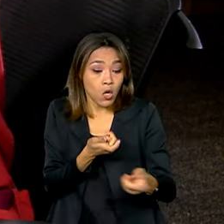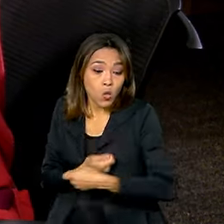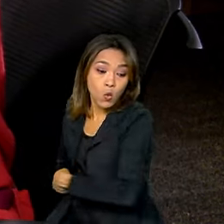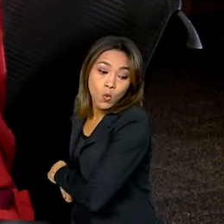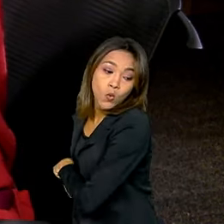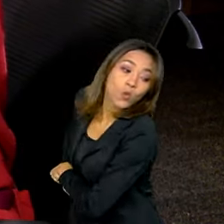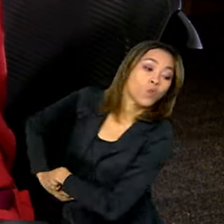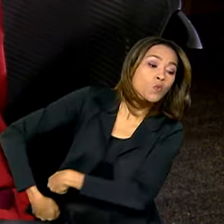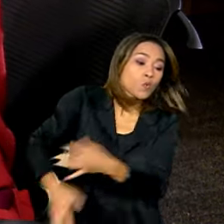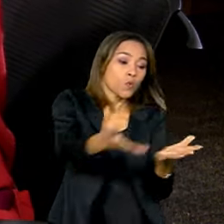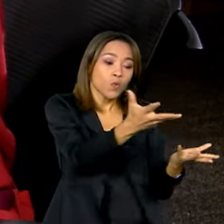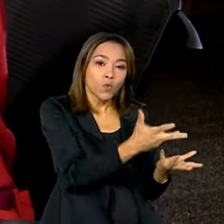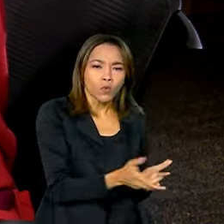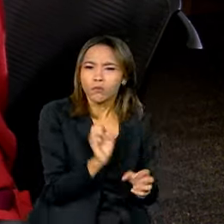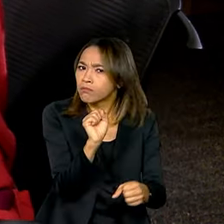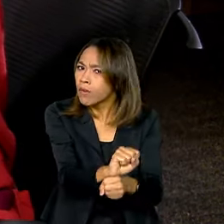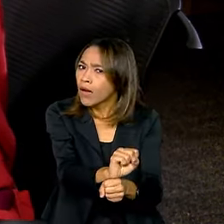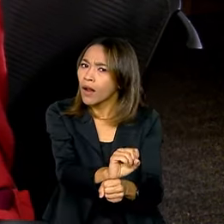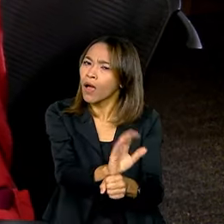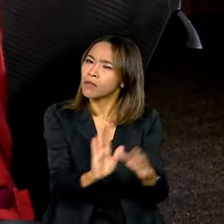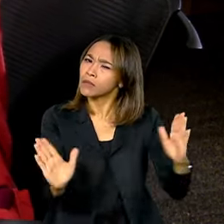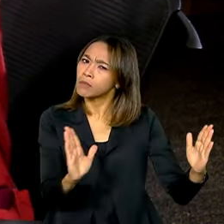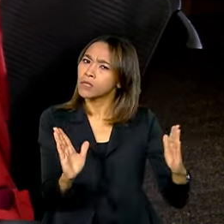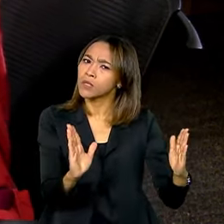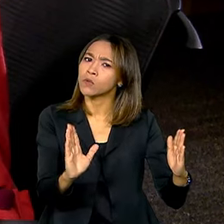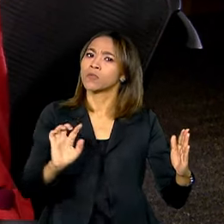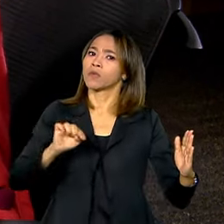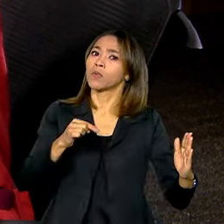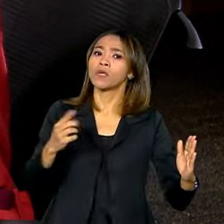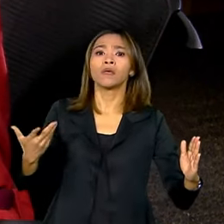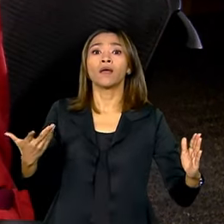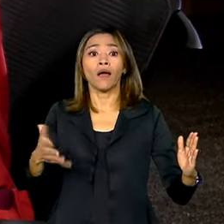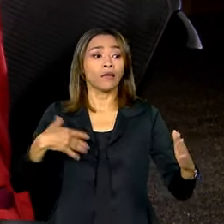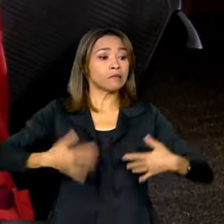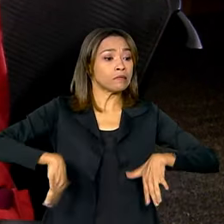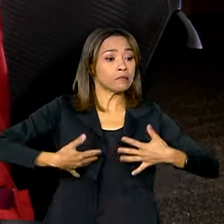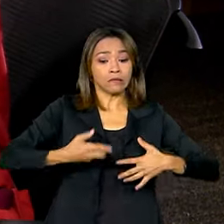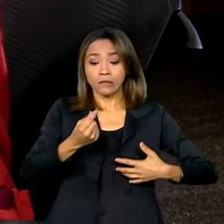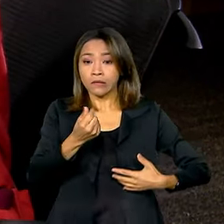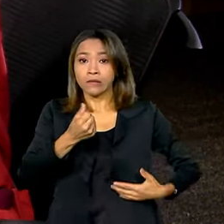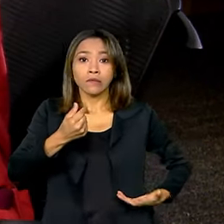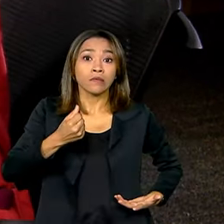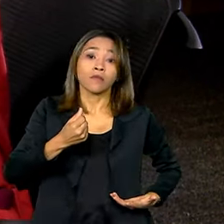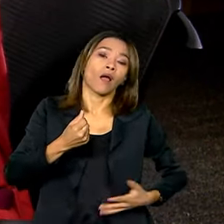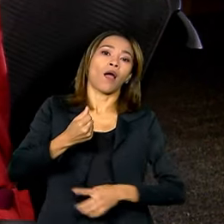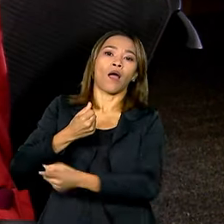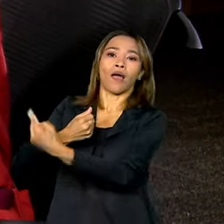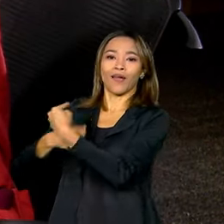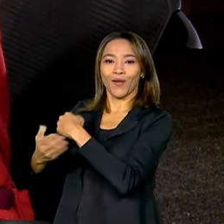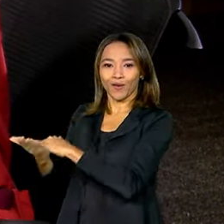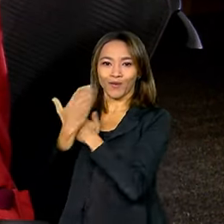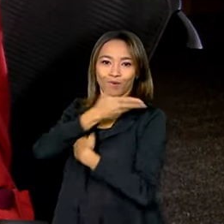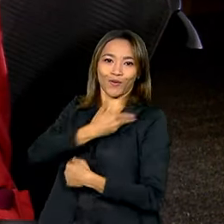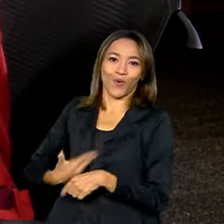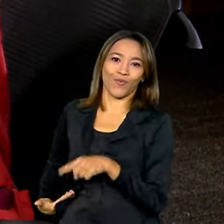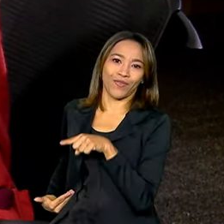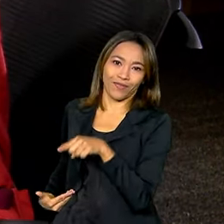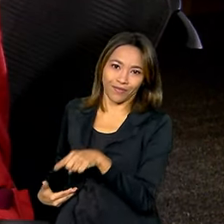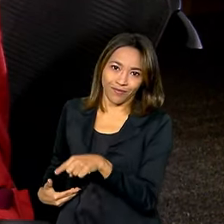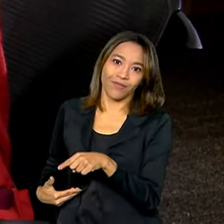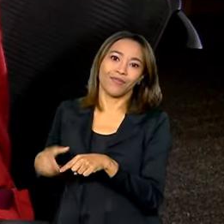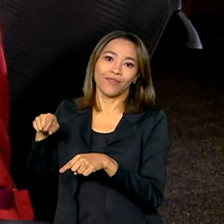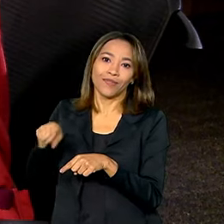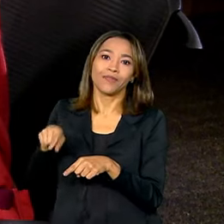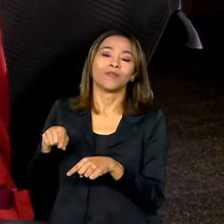ser preservadas. E nesse período o governo auxilia o pescador que se vê proibido de exercer as suas